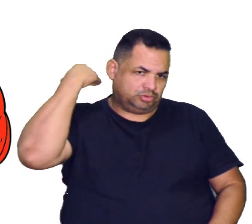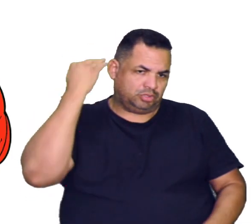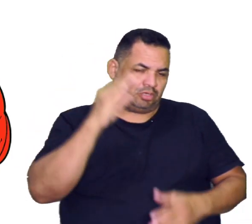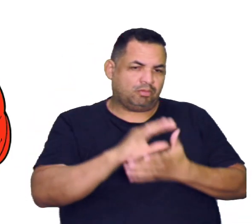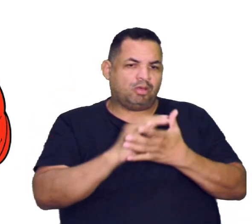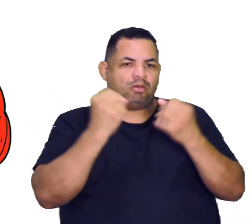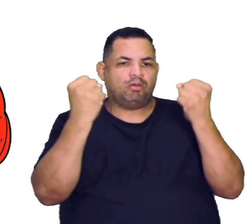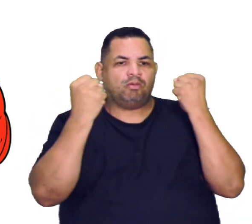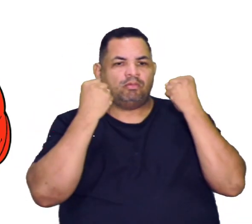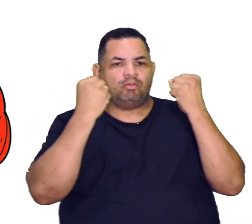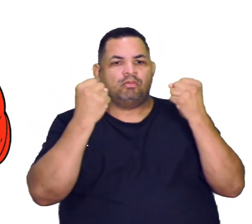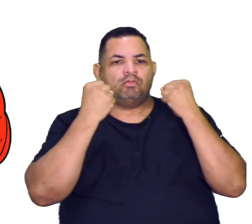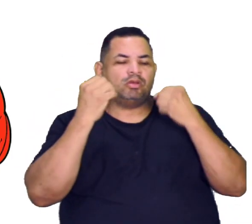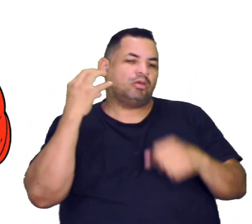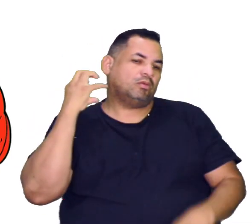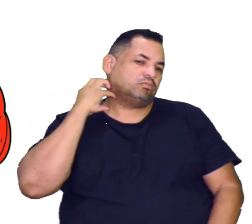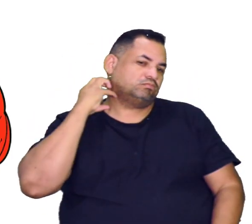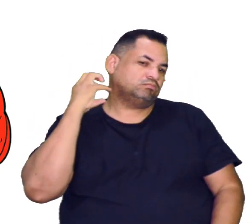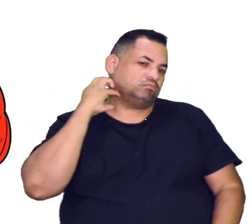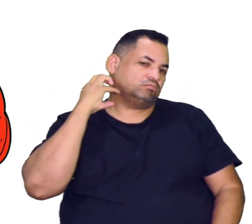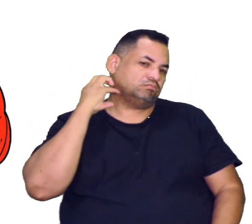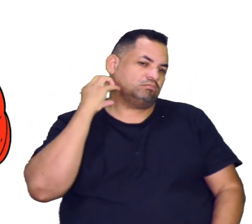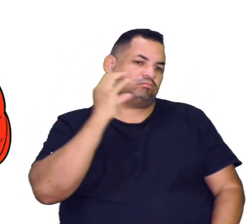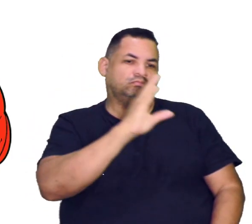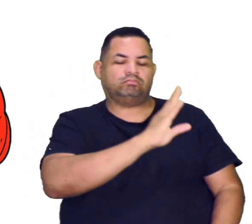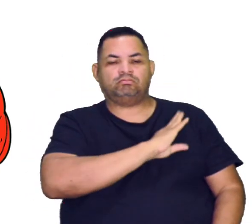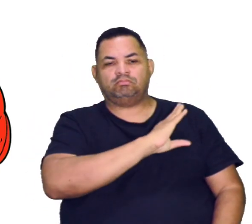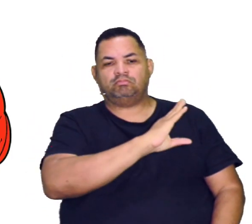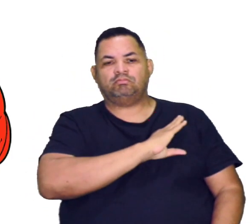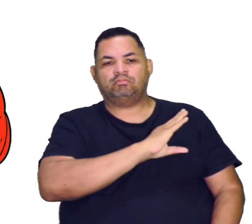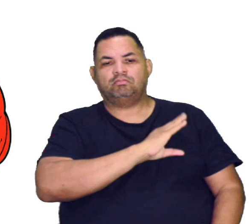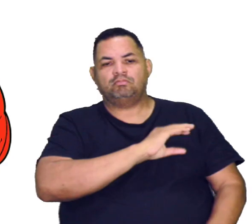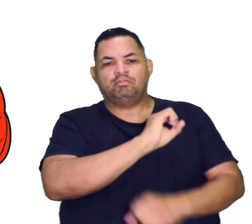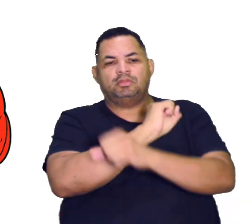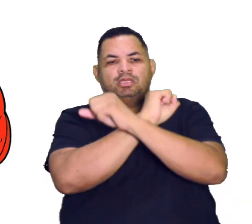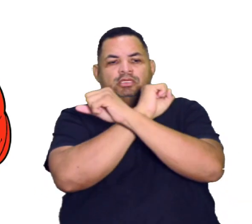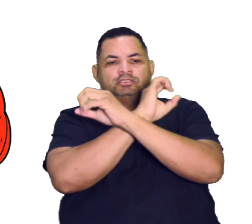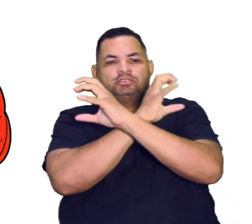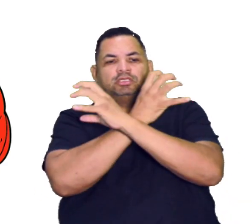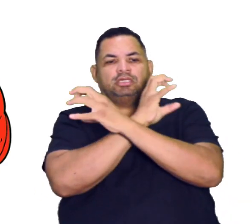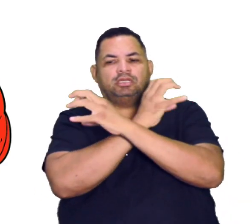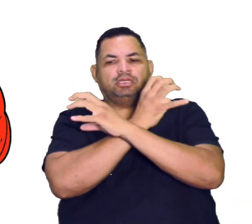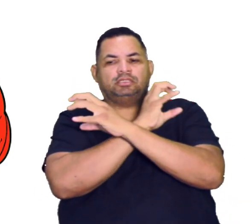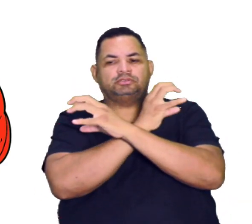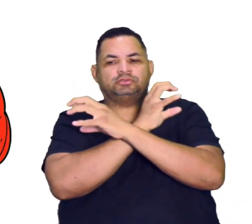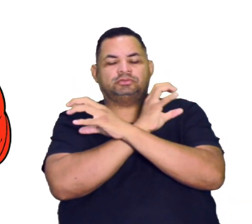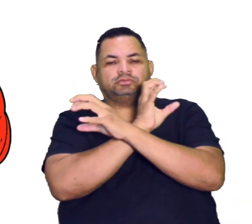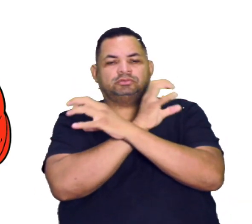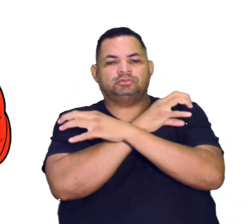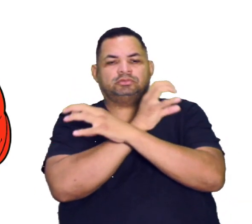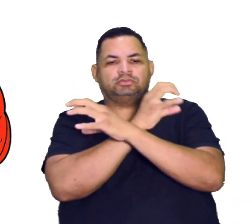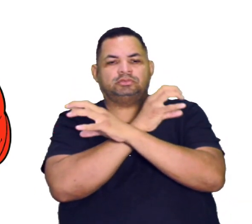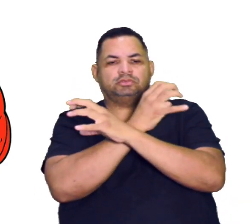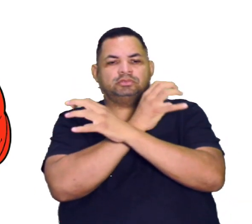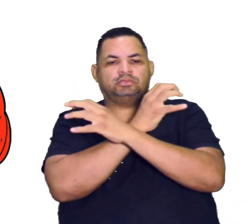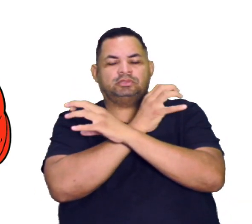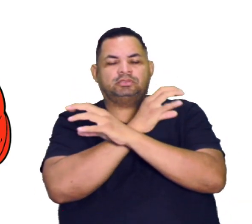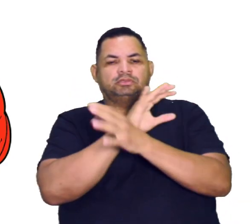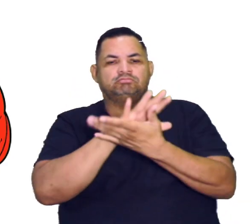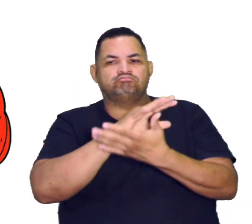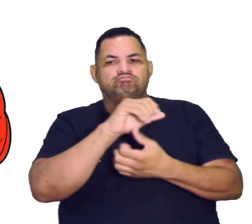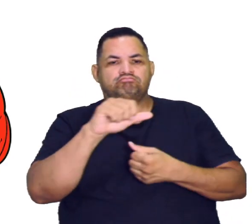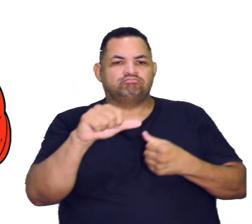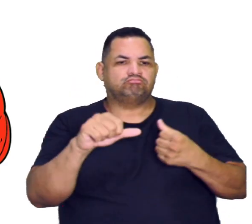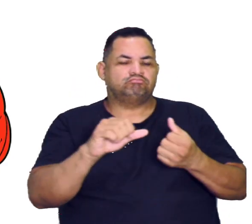o sistema endócrino, o sistema cardiovascular, o sistema esquelético. Então, vira